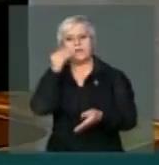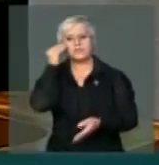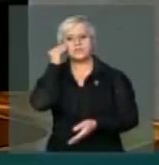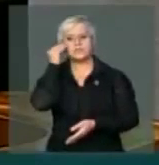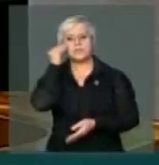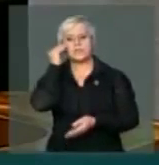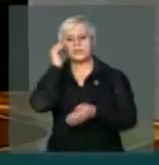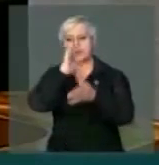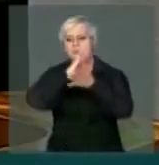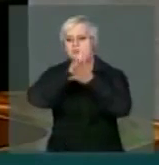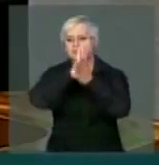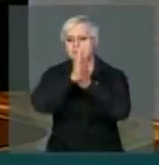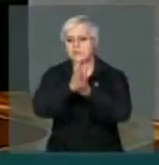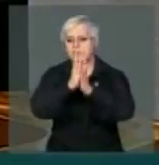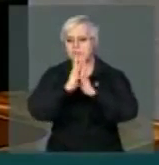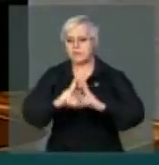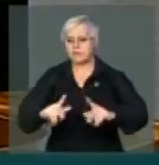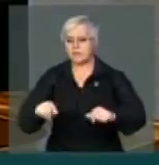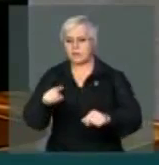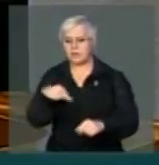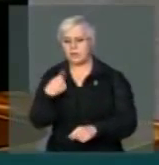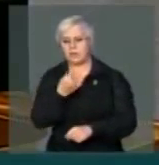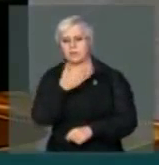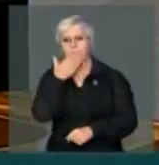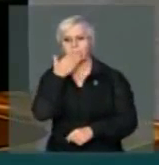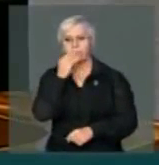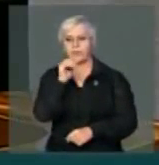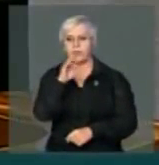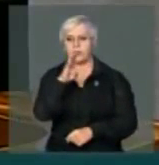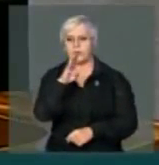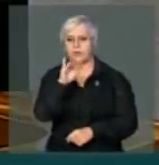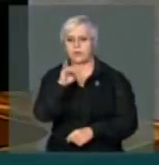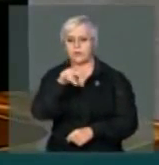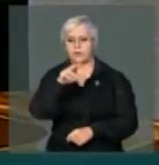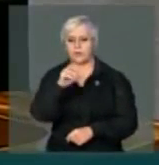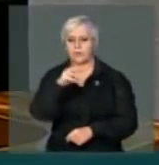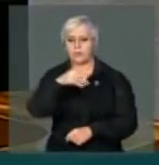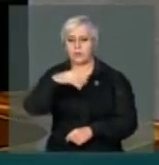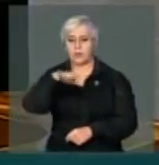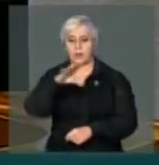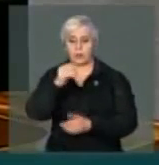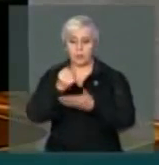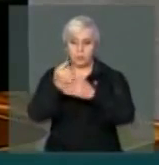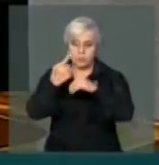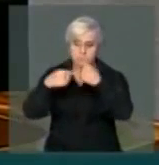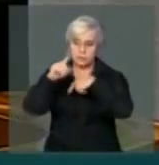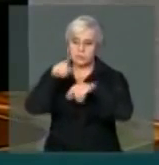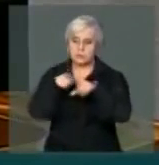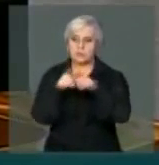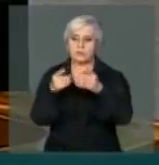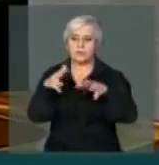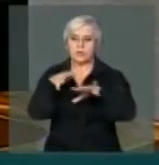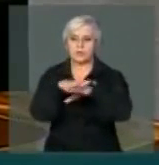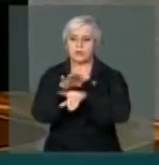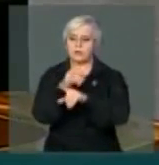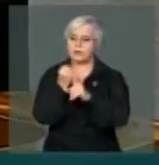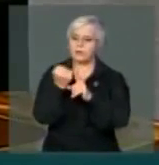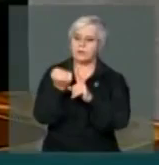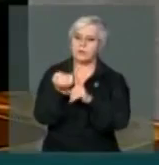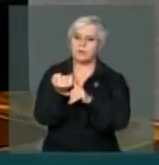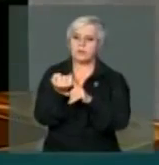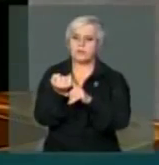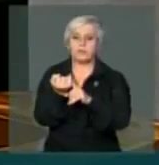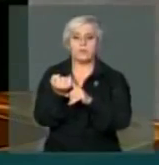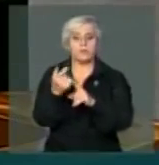de desmontar o nosso modelo de binômio desenvolvimentismo e inclusão social, que estão